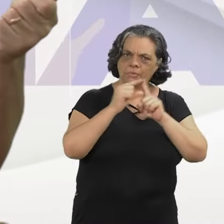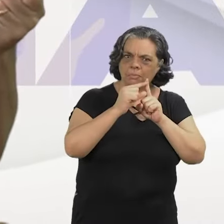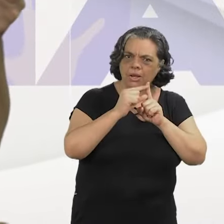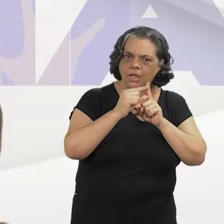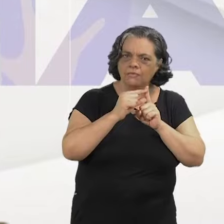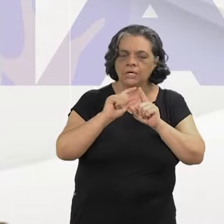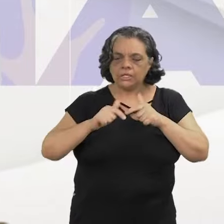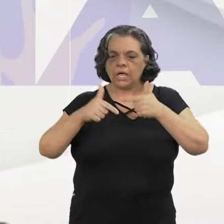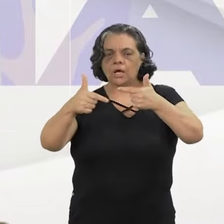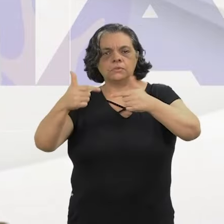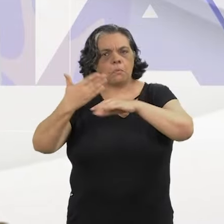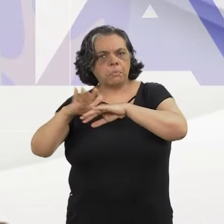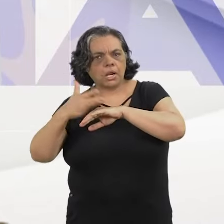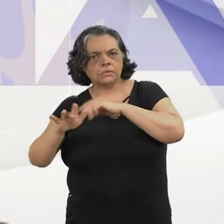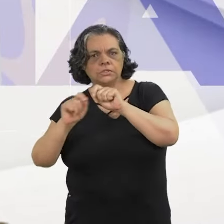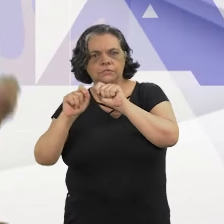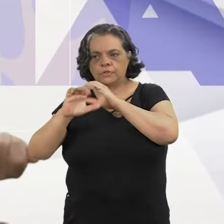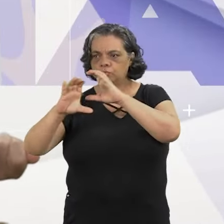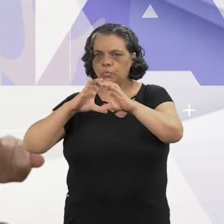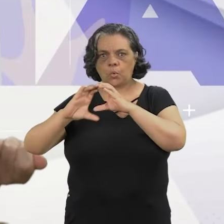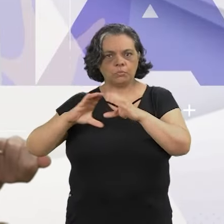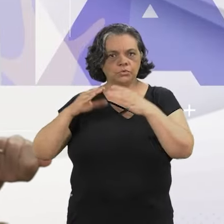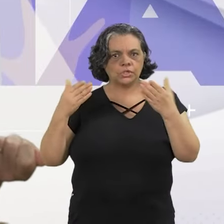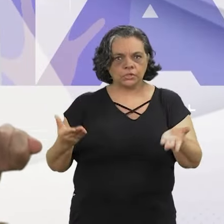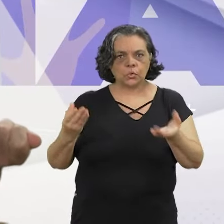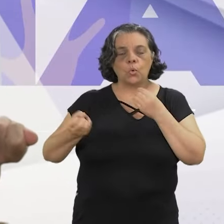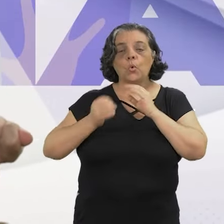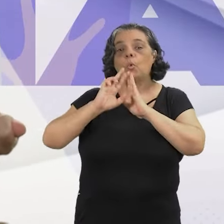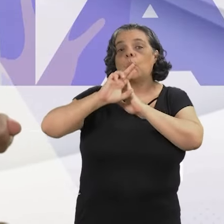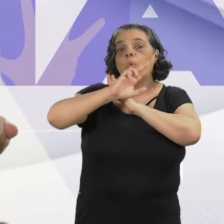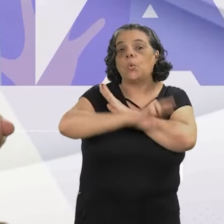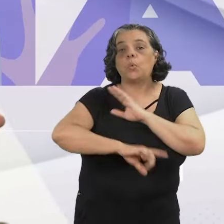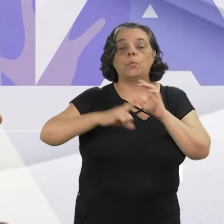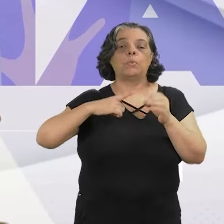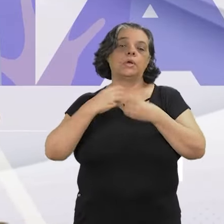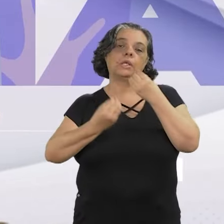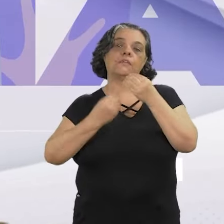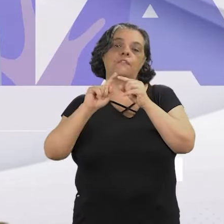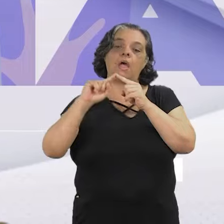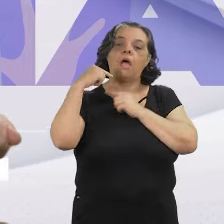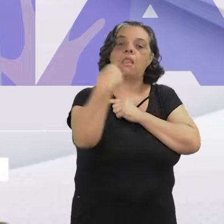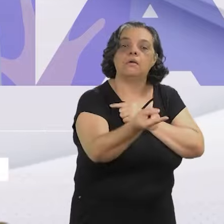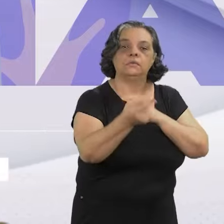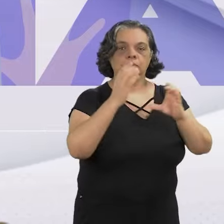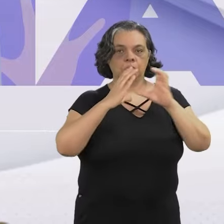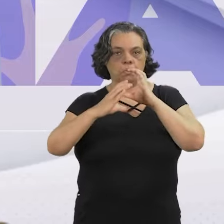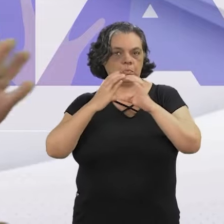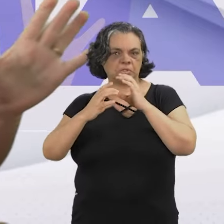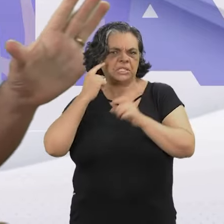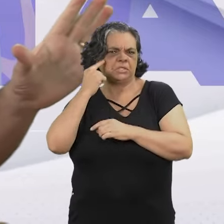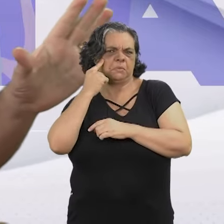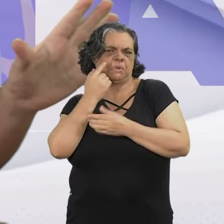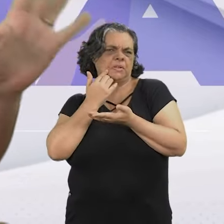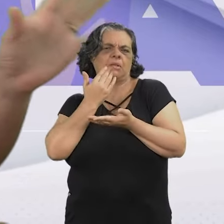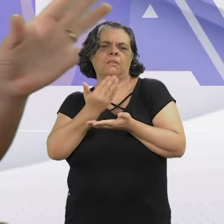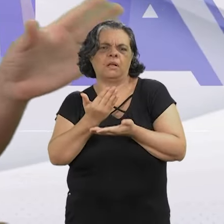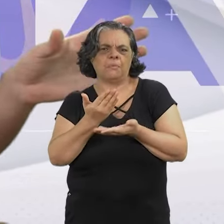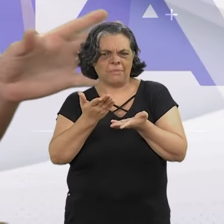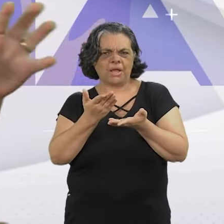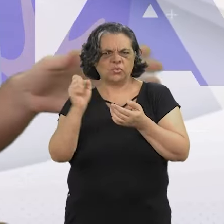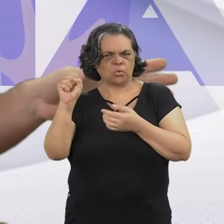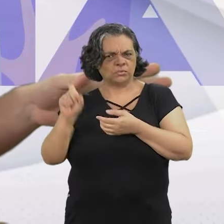palavra e na ação prática vocês fazem muita coisa de comunicação e fazem muitas coisas também que vão para além da comunicação né O que a gente não pensaria logo